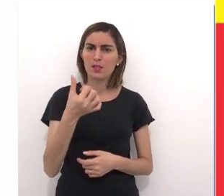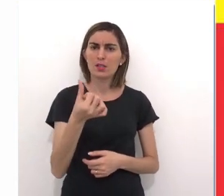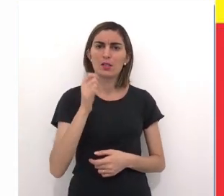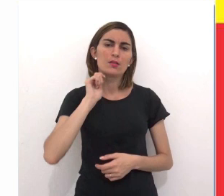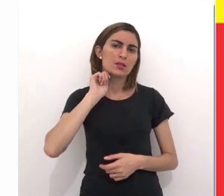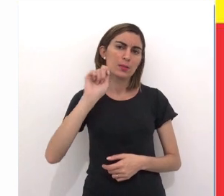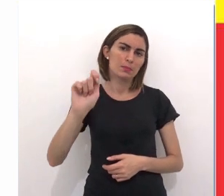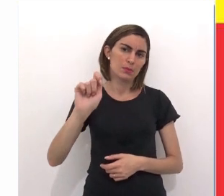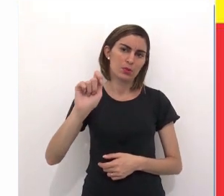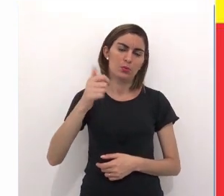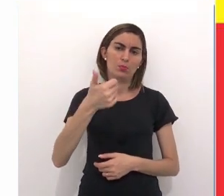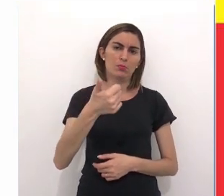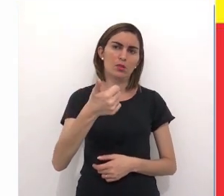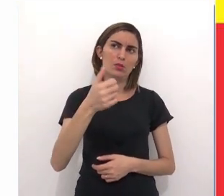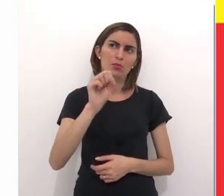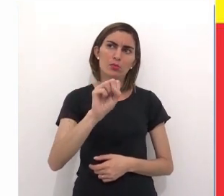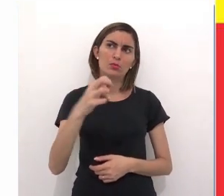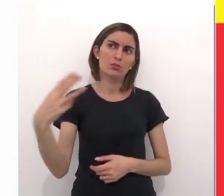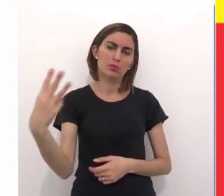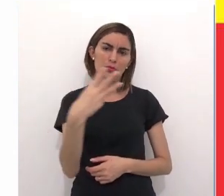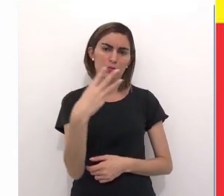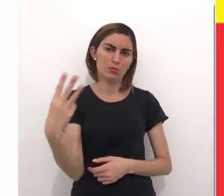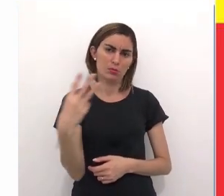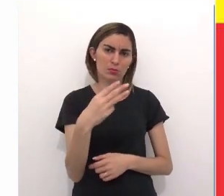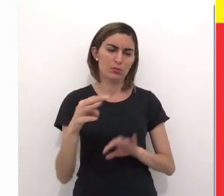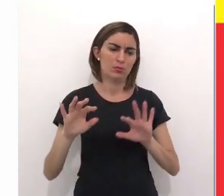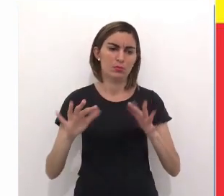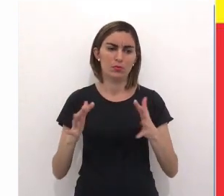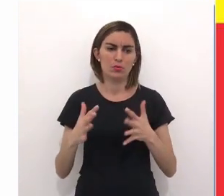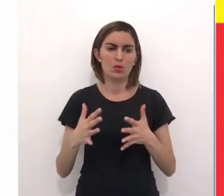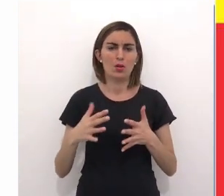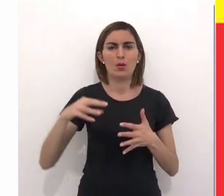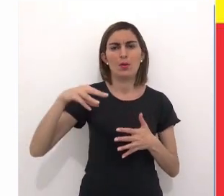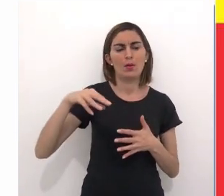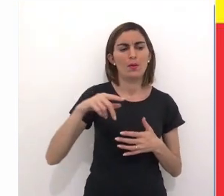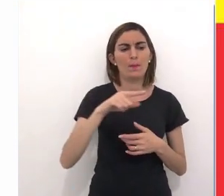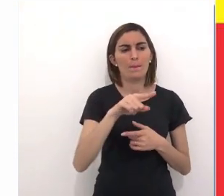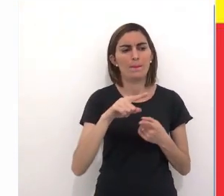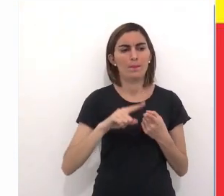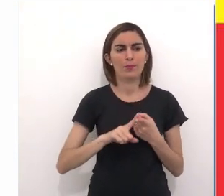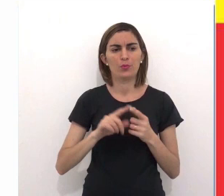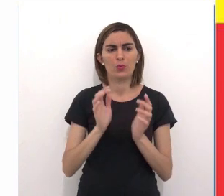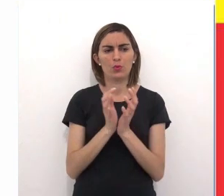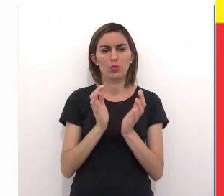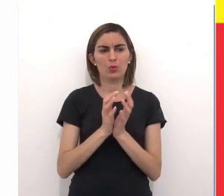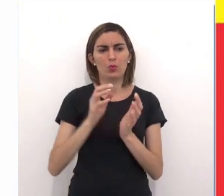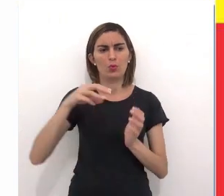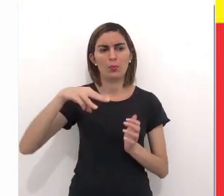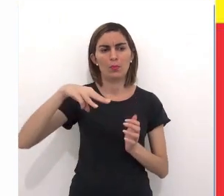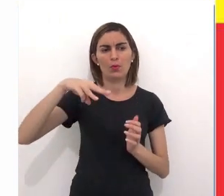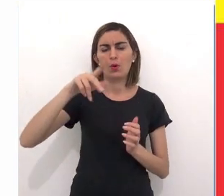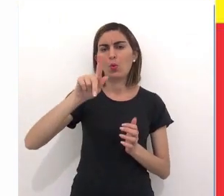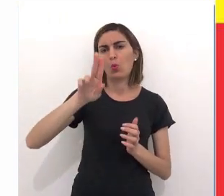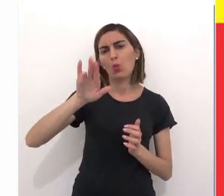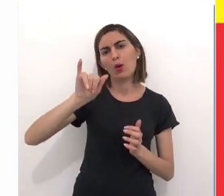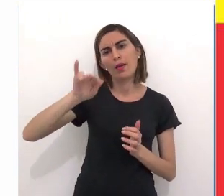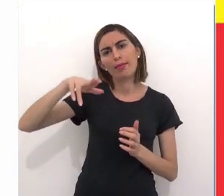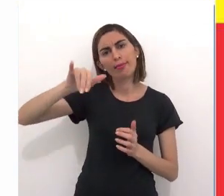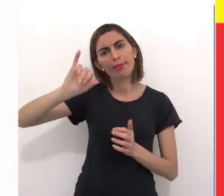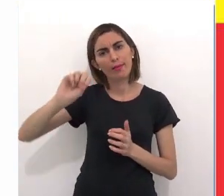Em 26 de abril de 1833, os guanais mineiros